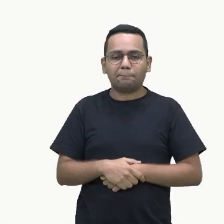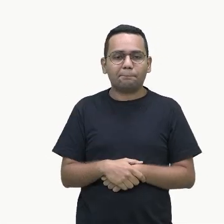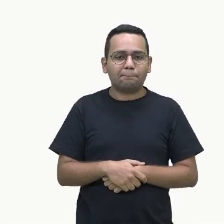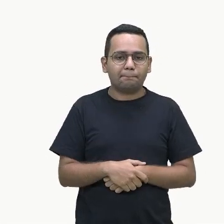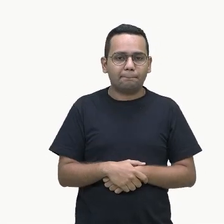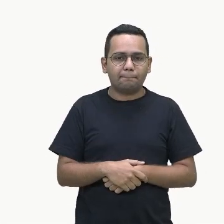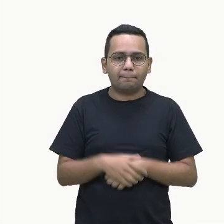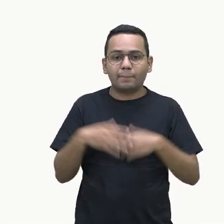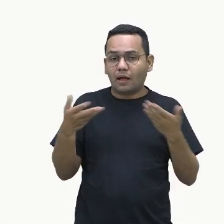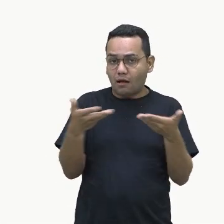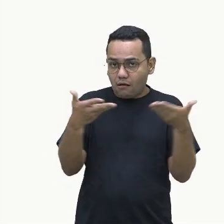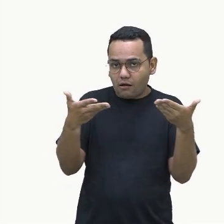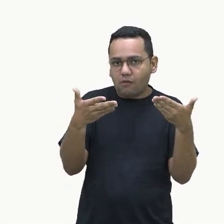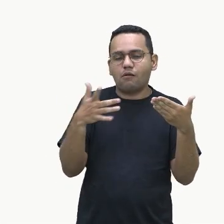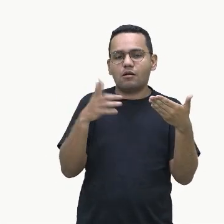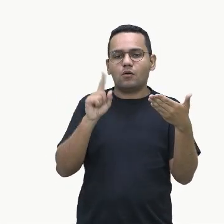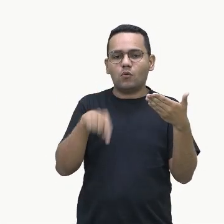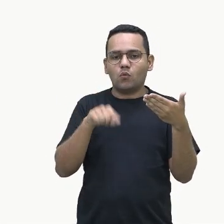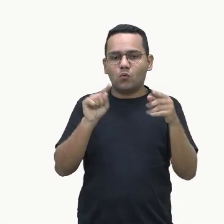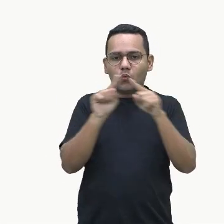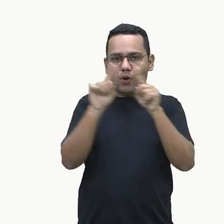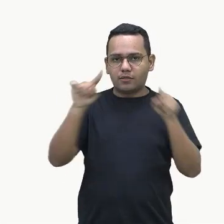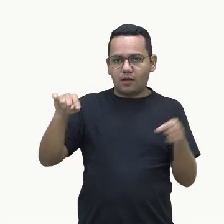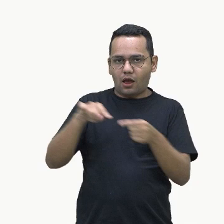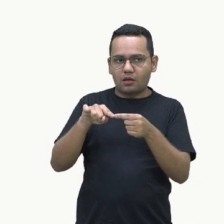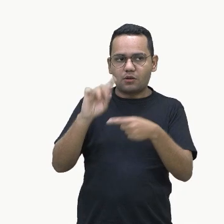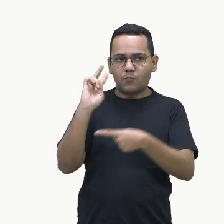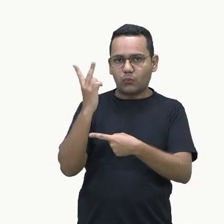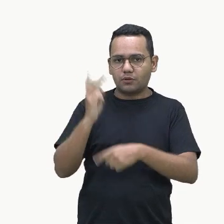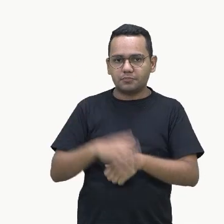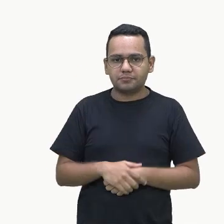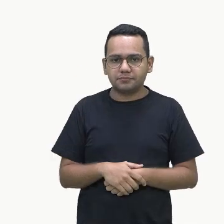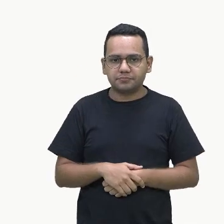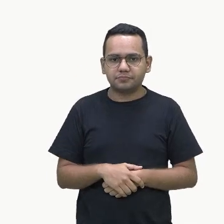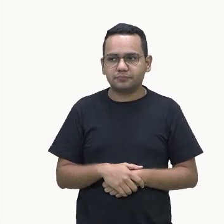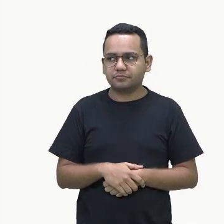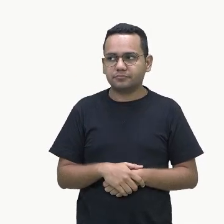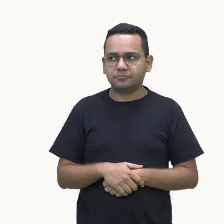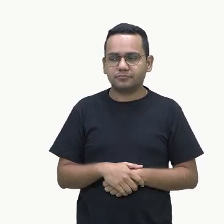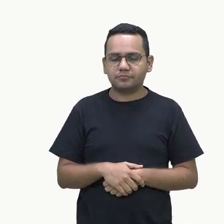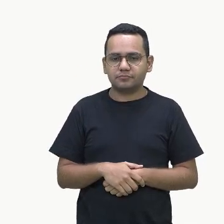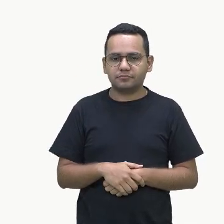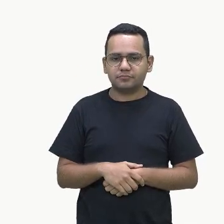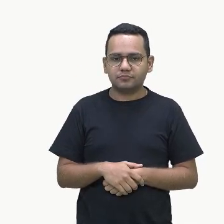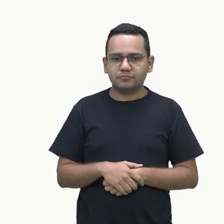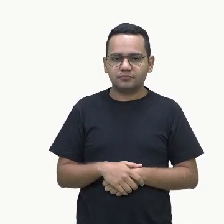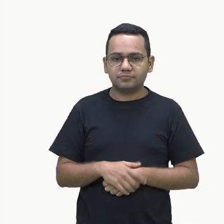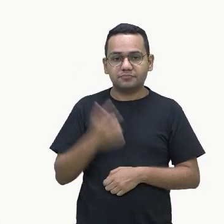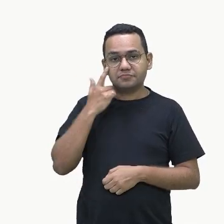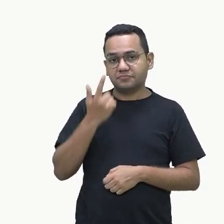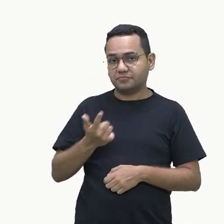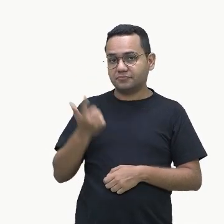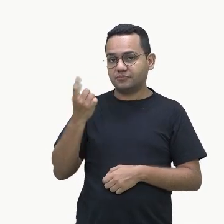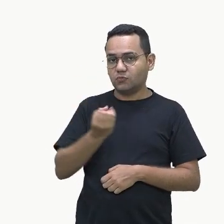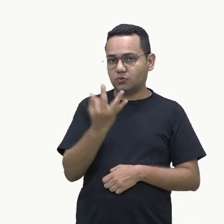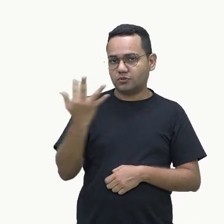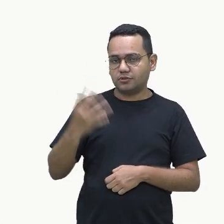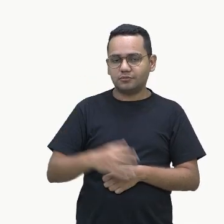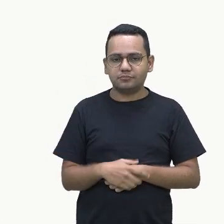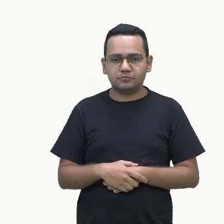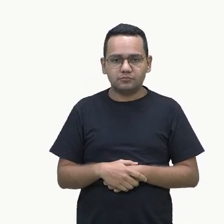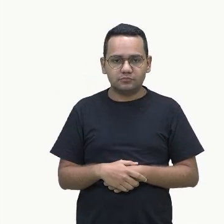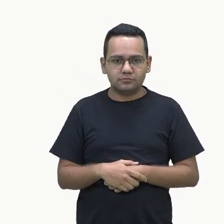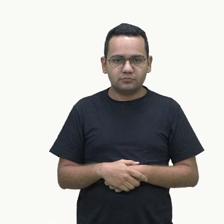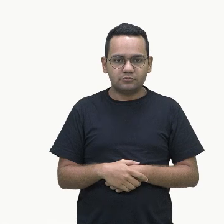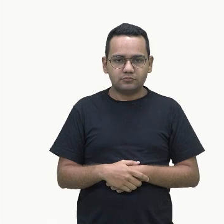nosso quadrado da hipotenusa. 1, 2, 3, 4, 5,